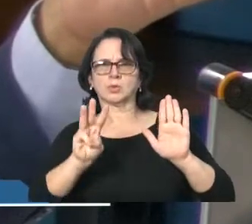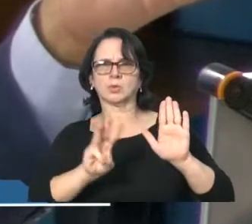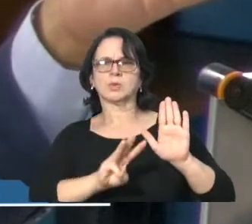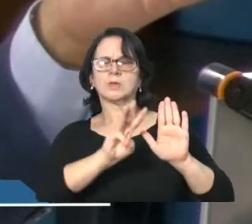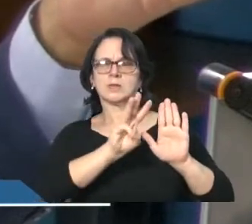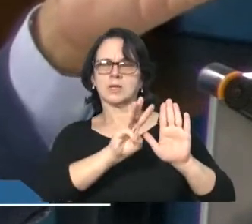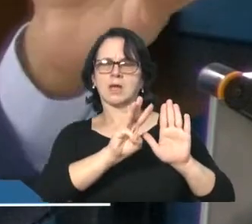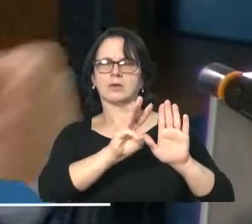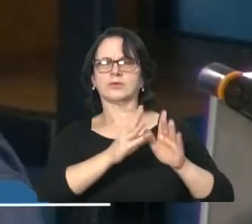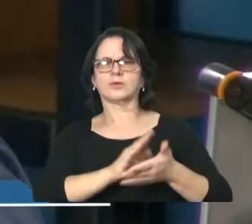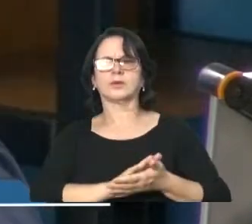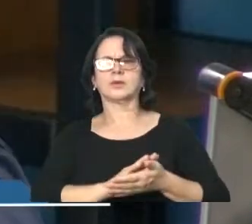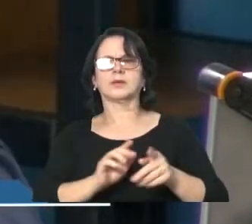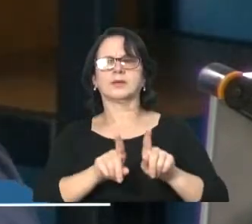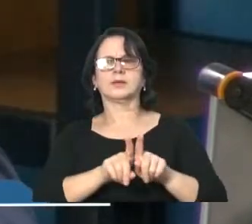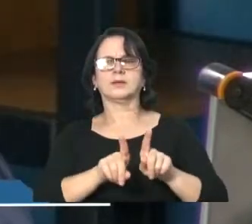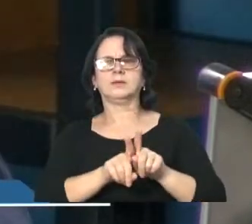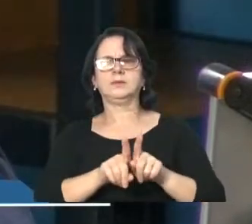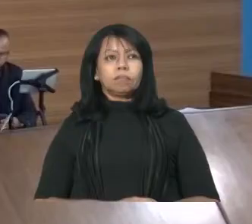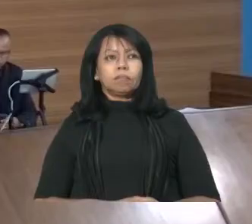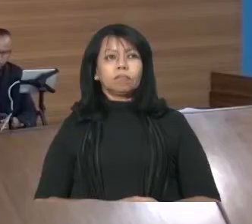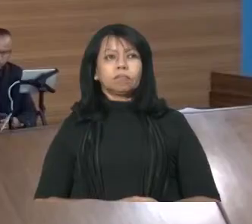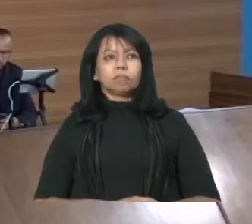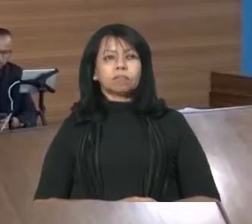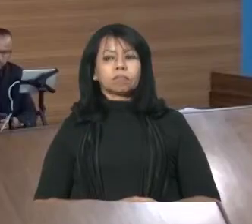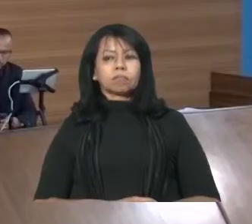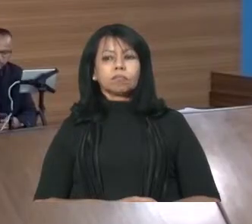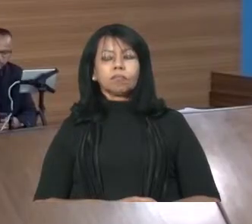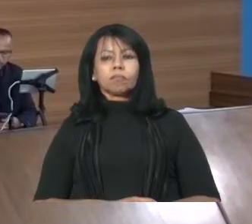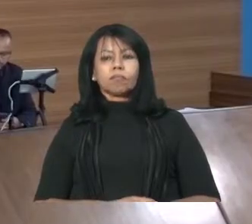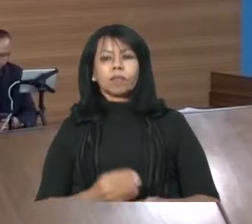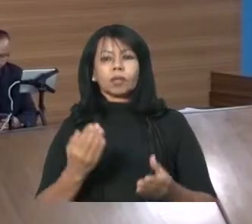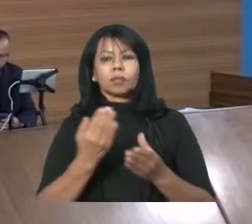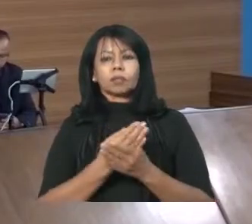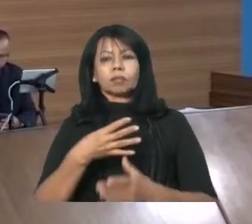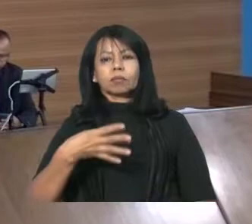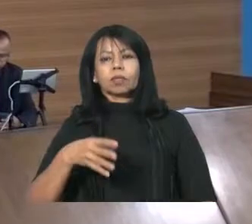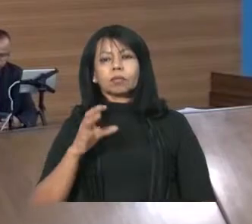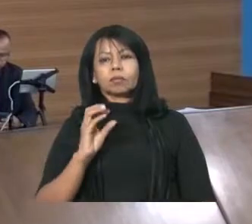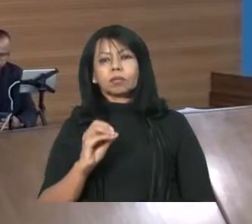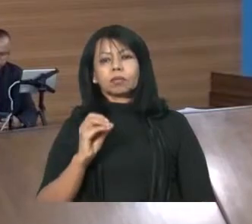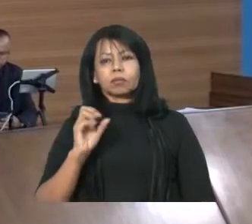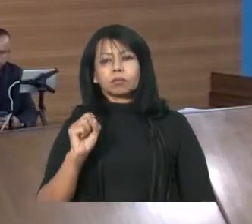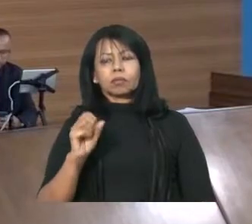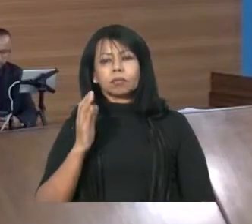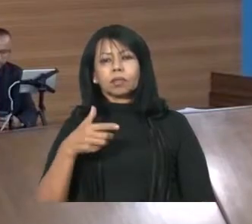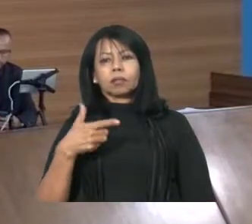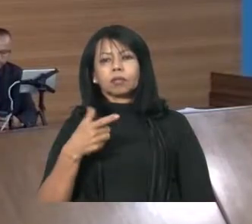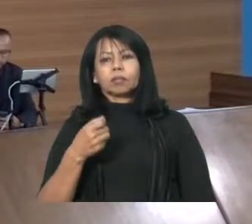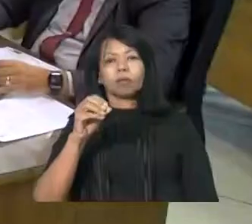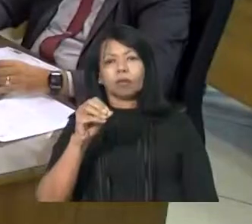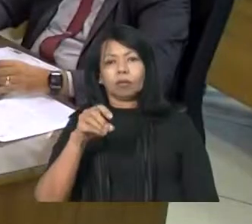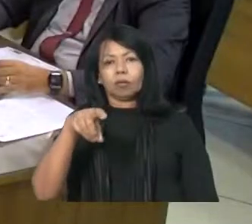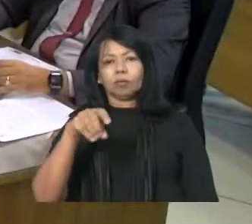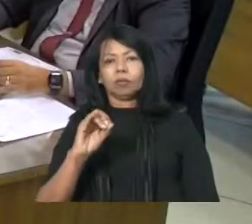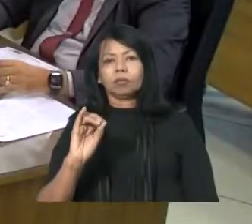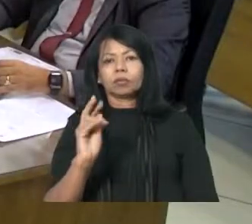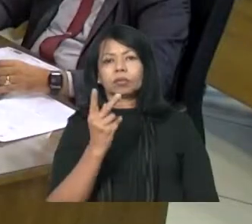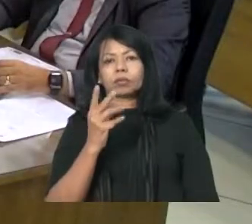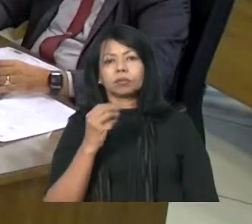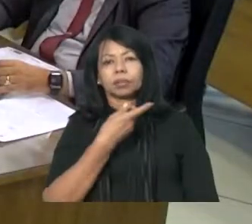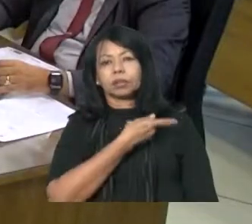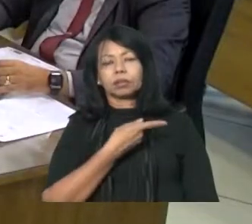obras públicas em andamento que estão paralisadas o vereador Rafael tucla pede também através de